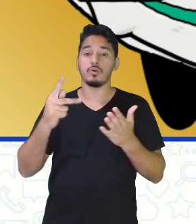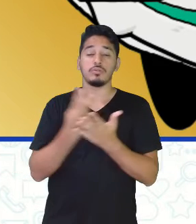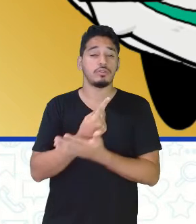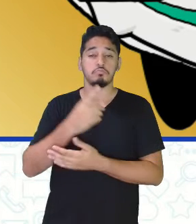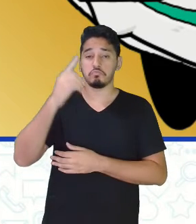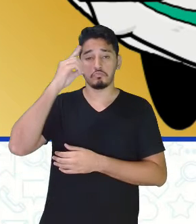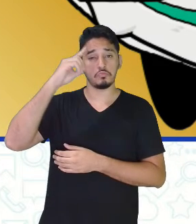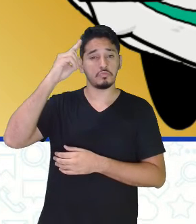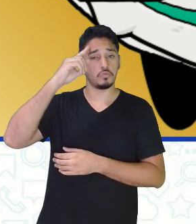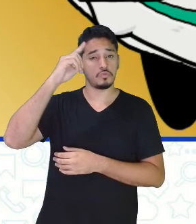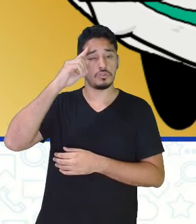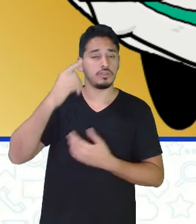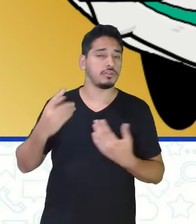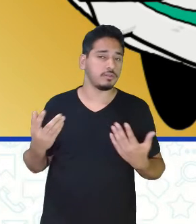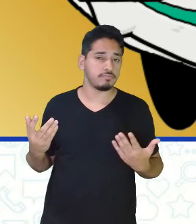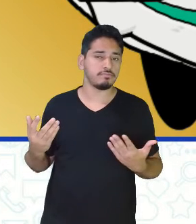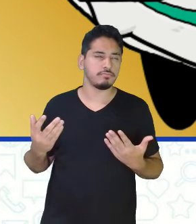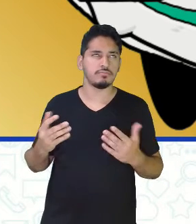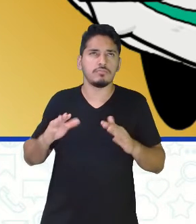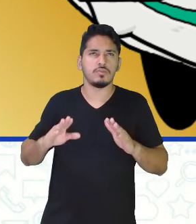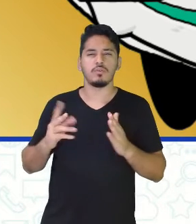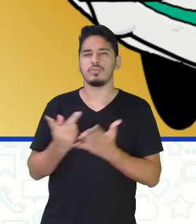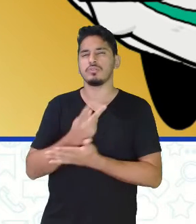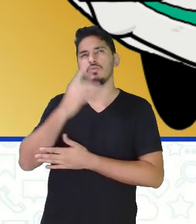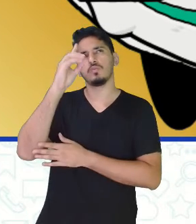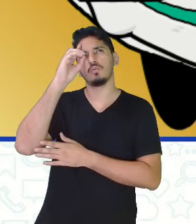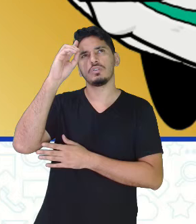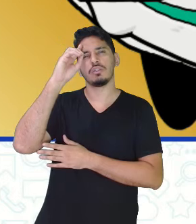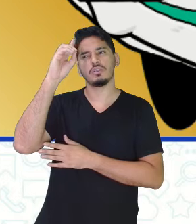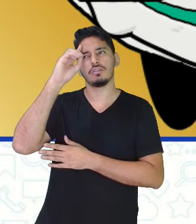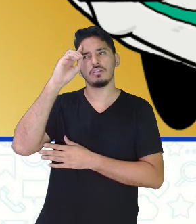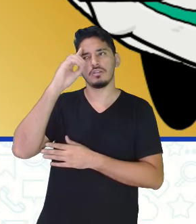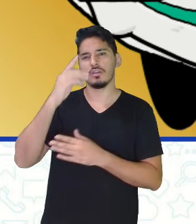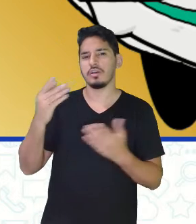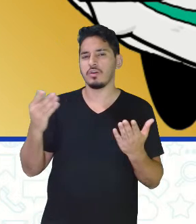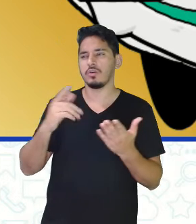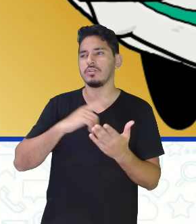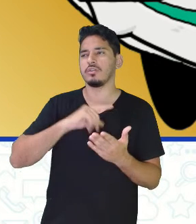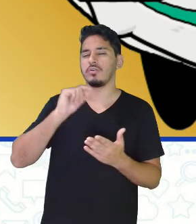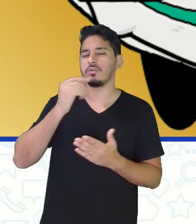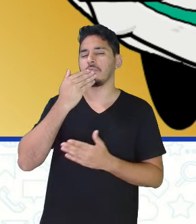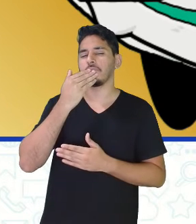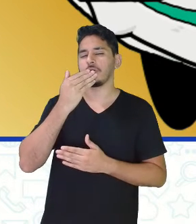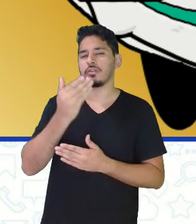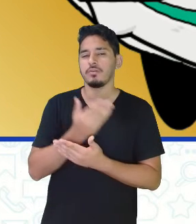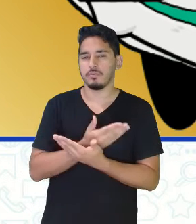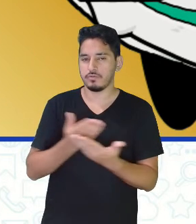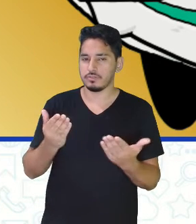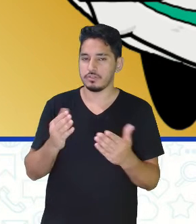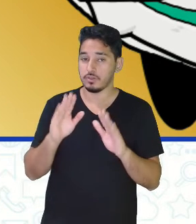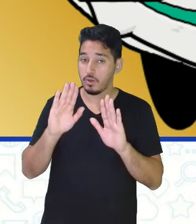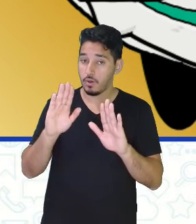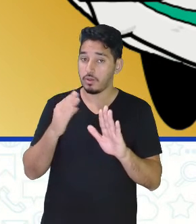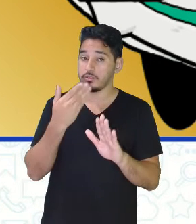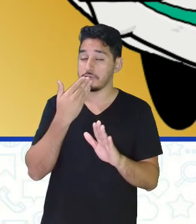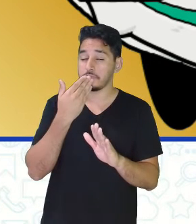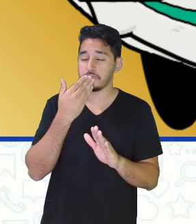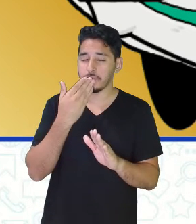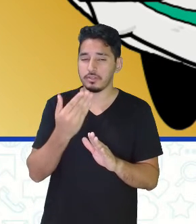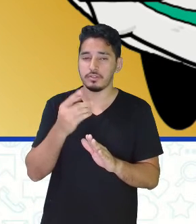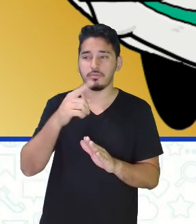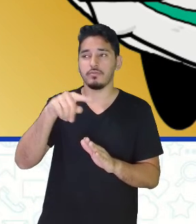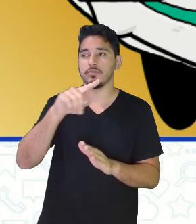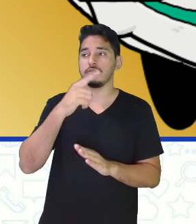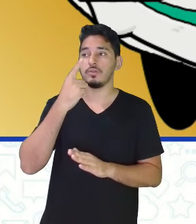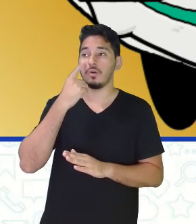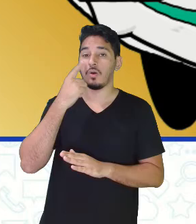dia a dia. E por acontecer no nosso dia a dia, eu trago aqui para vocês um pedido. E esse pedido, não é? O meu